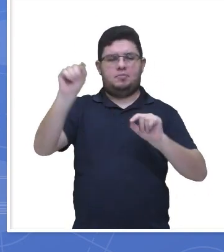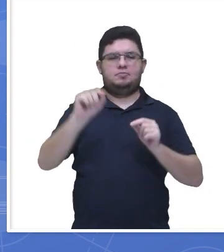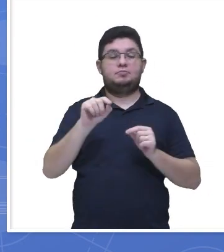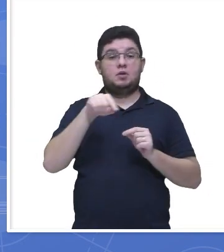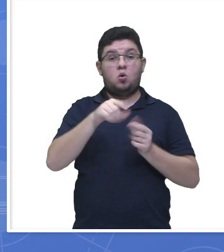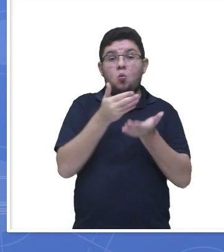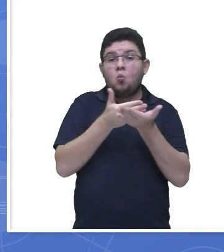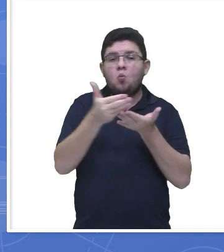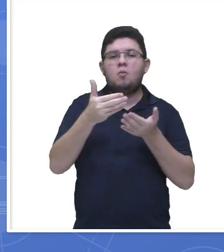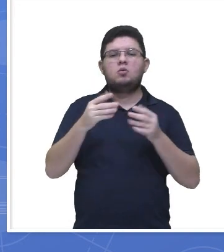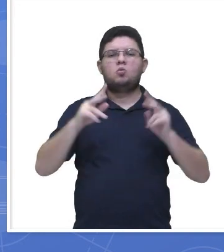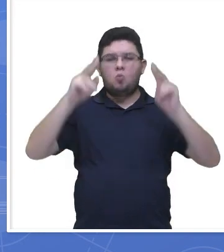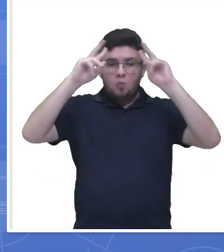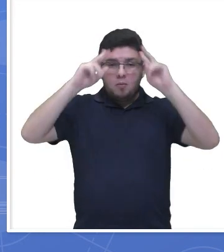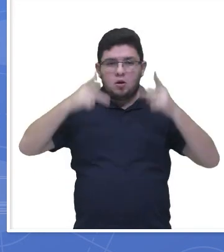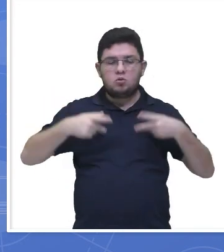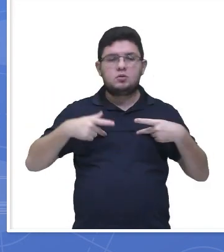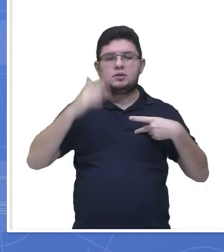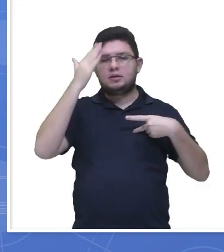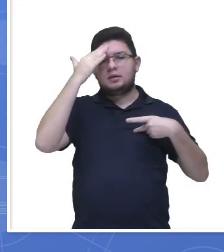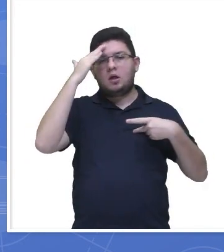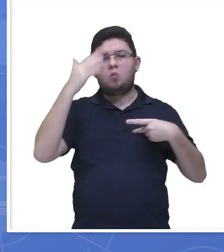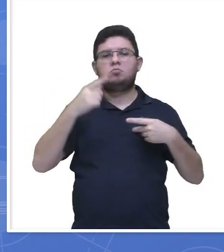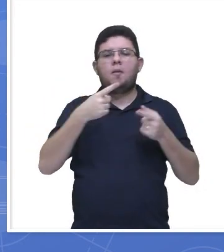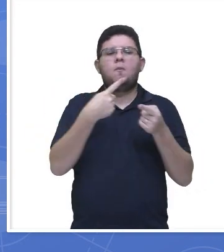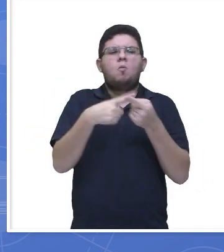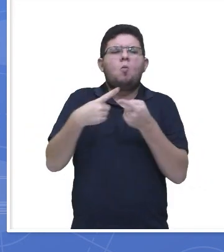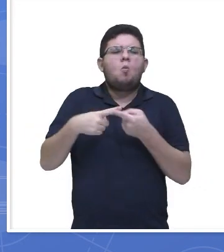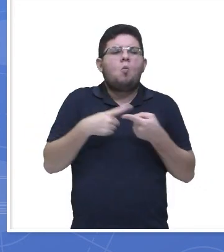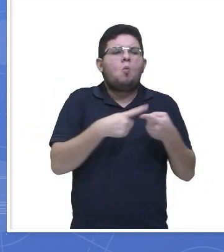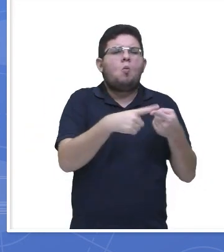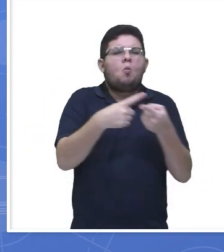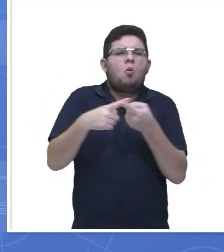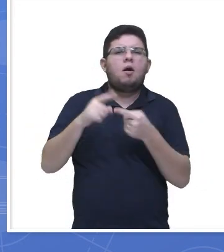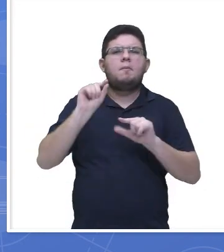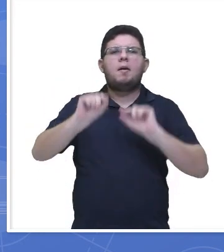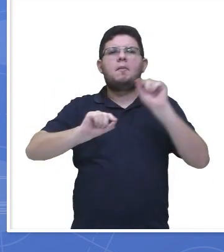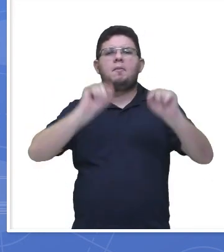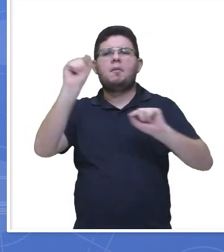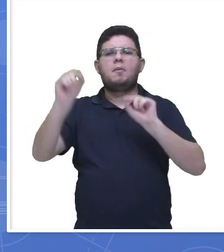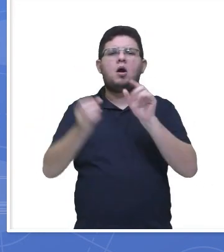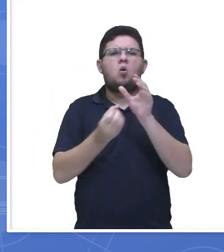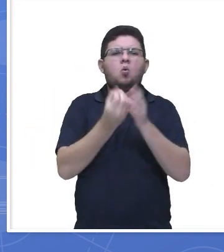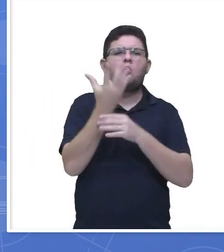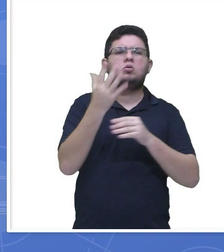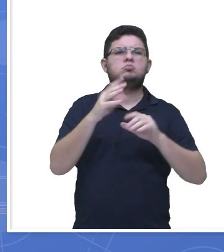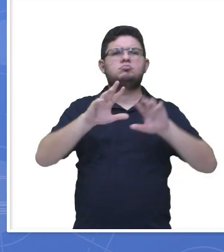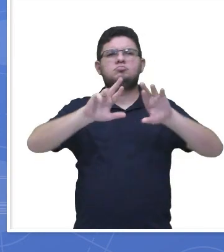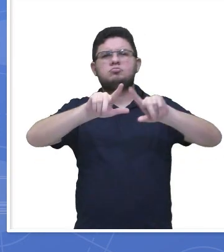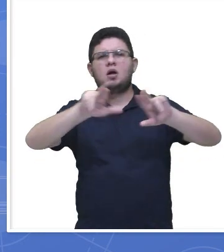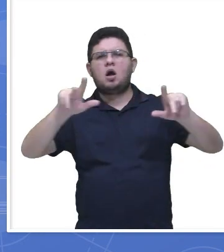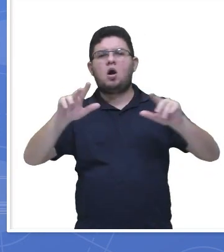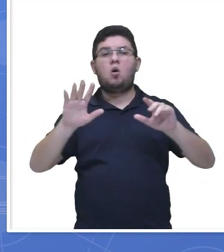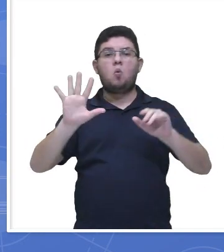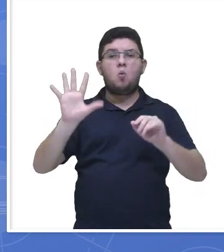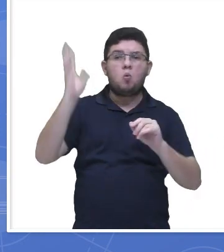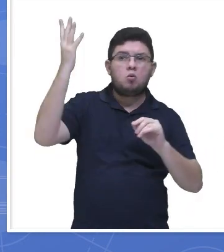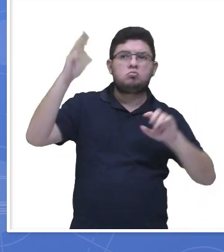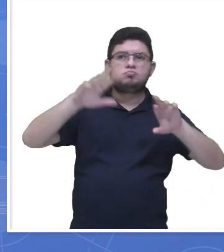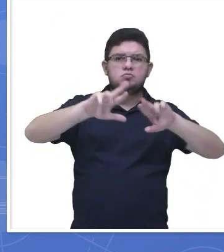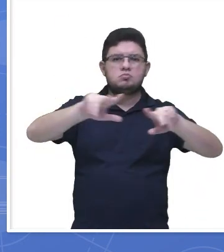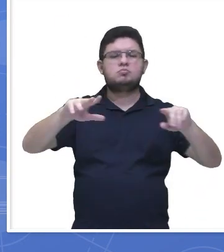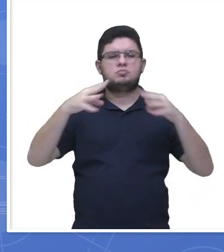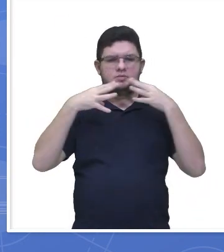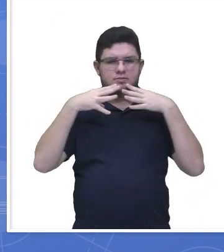entender o porquê de vários fenômenos, de várias coisas, né? Vários fenômenos naturais. E com